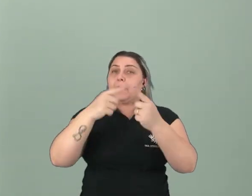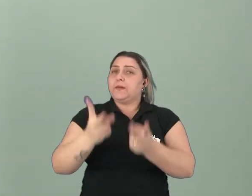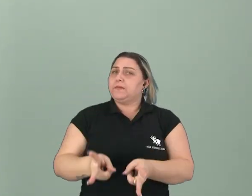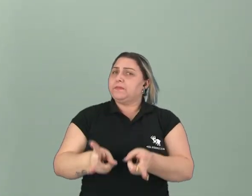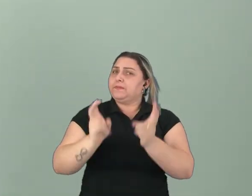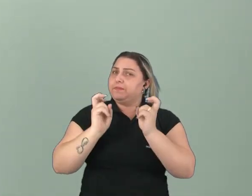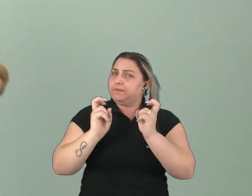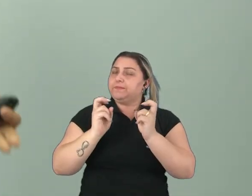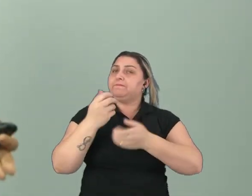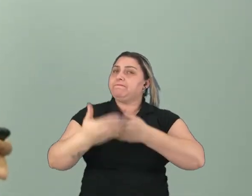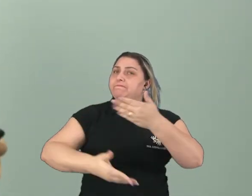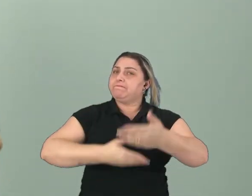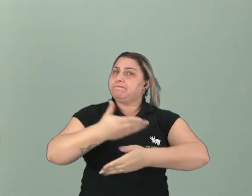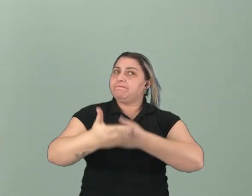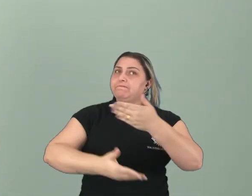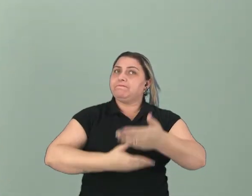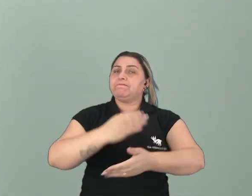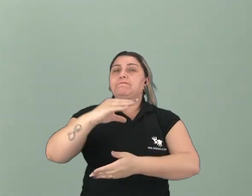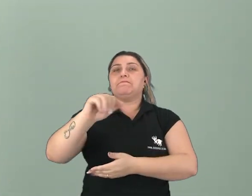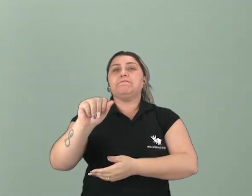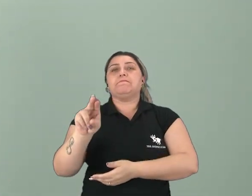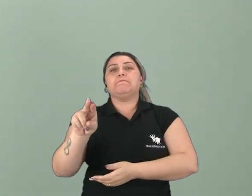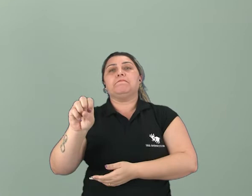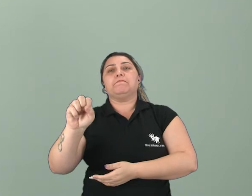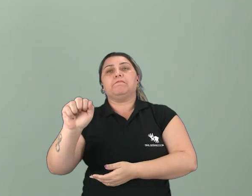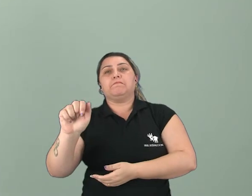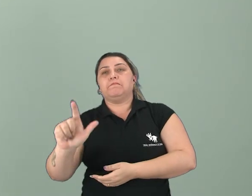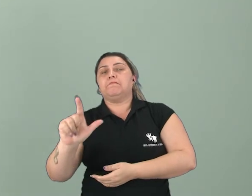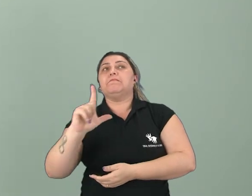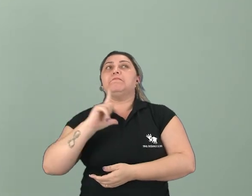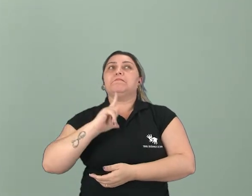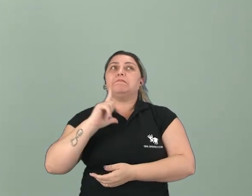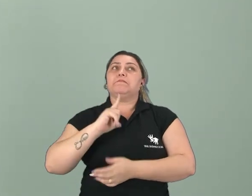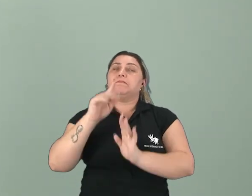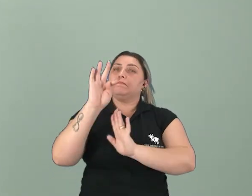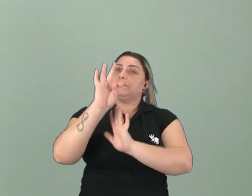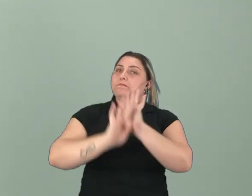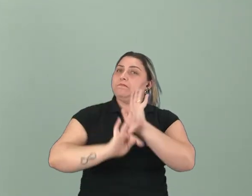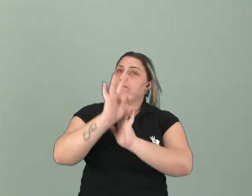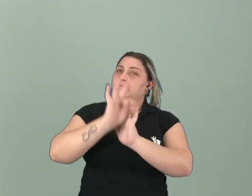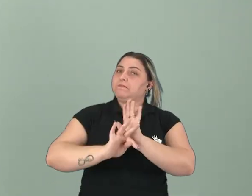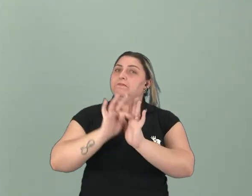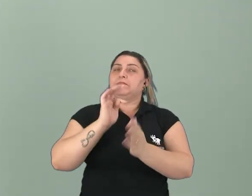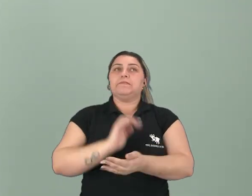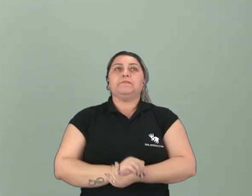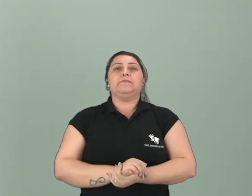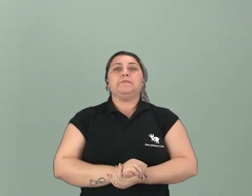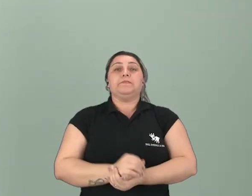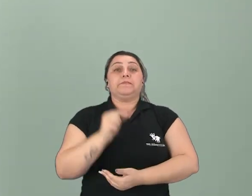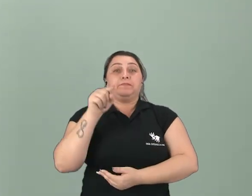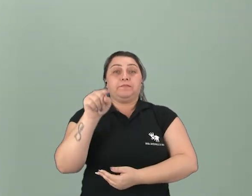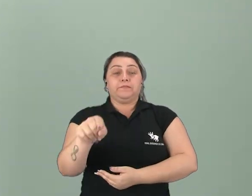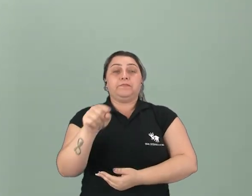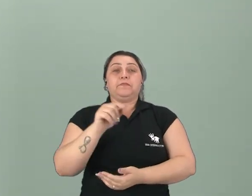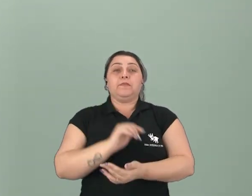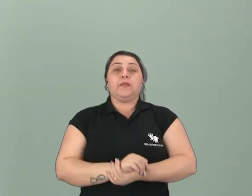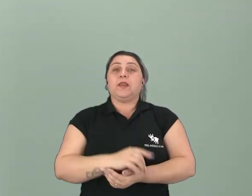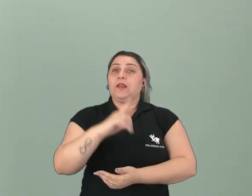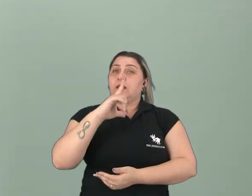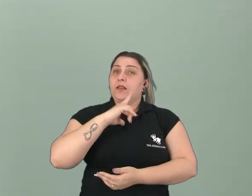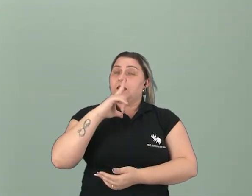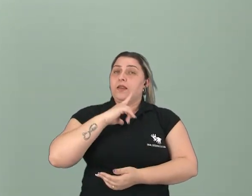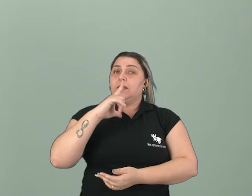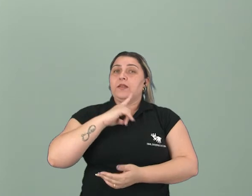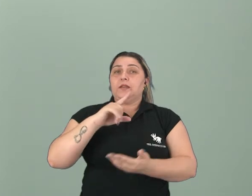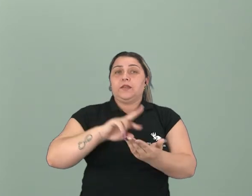percebe essa relação causal? Que ela está no texto, para que tenha,